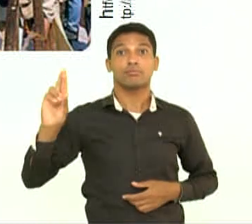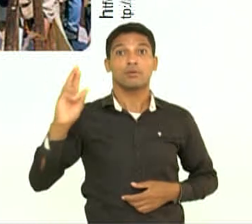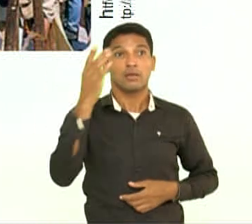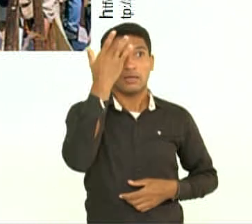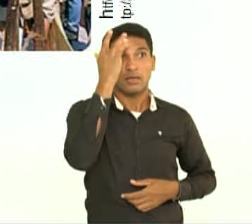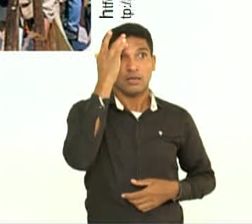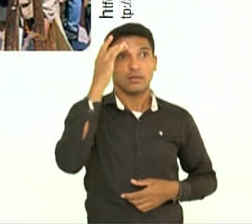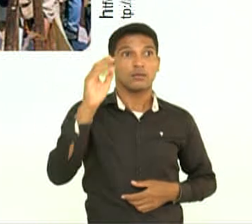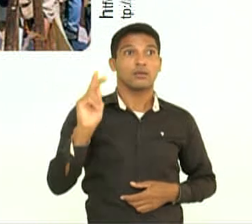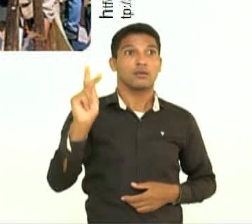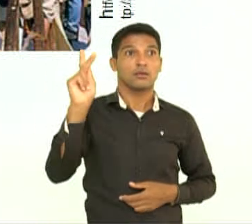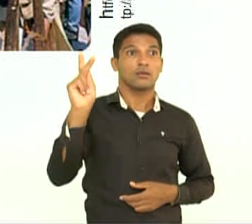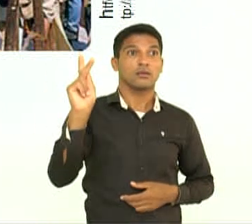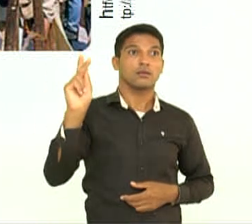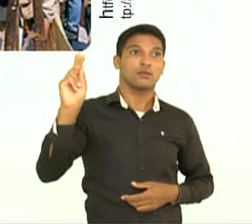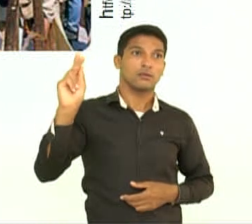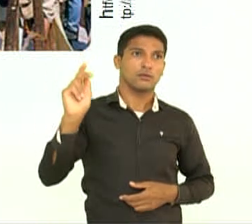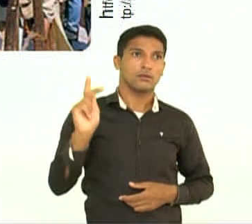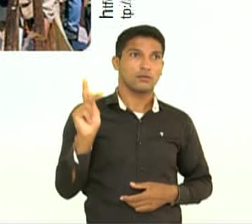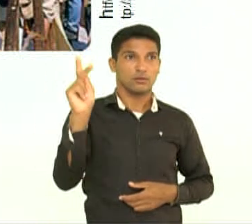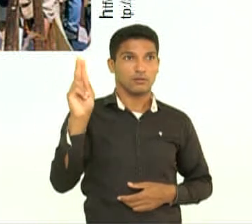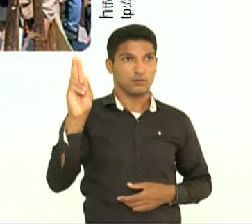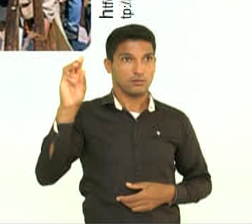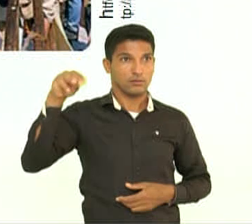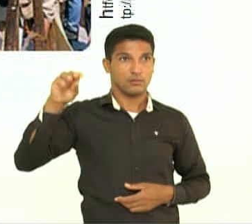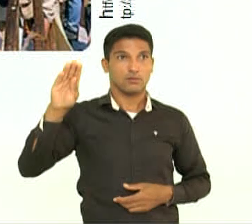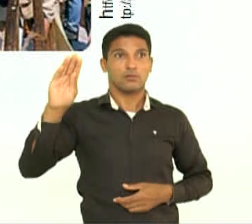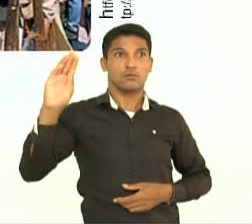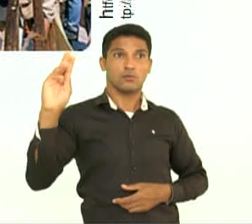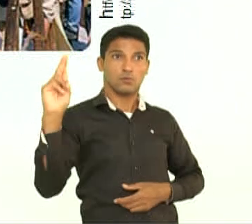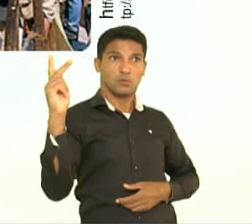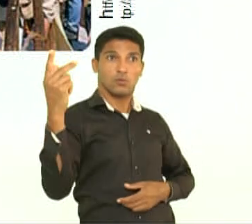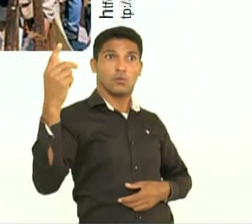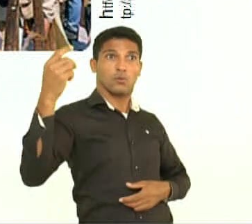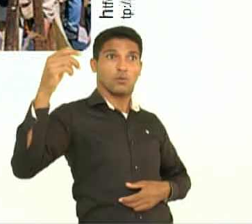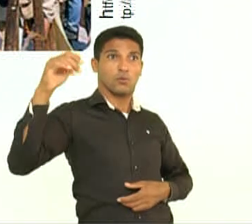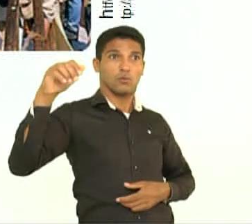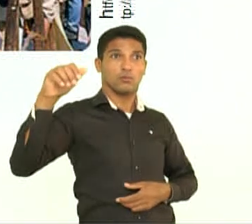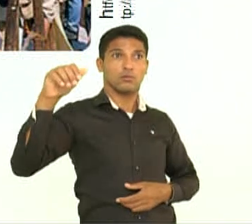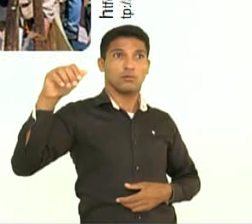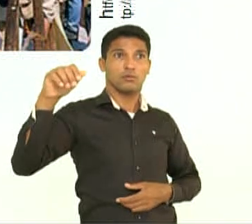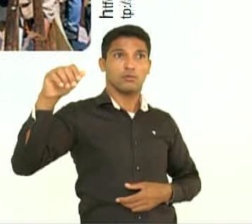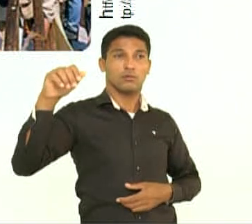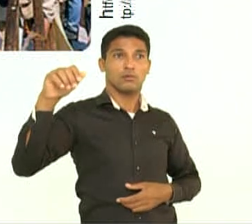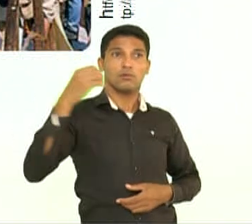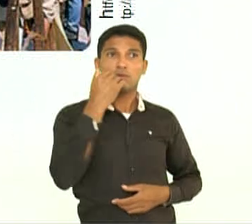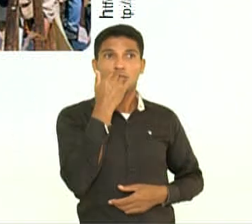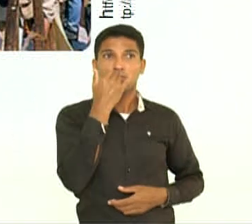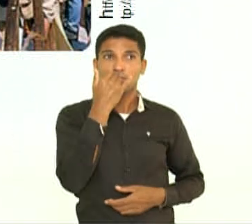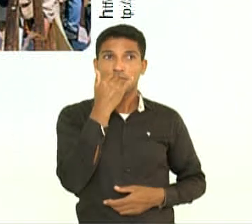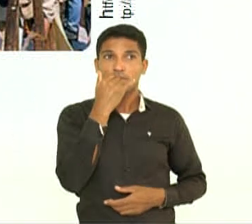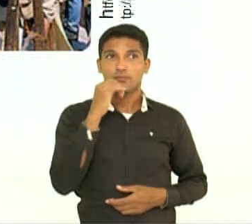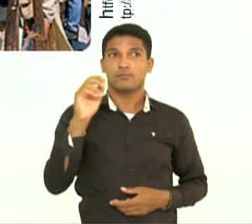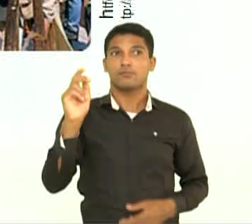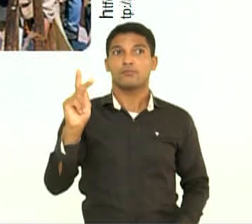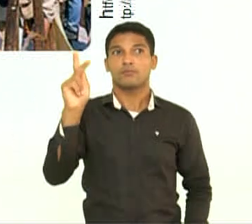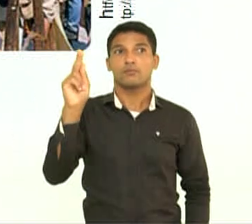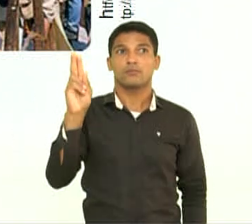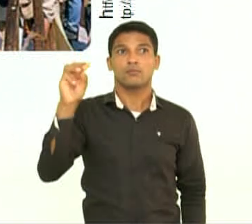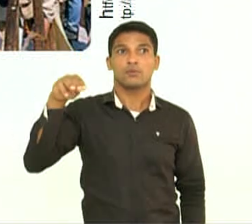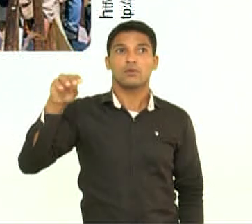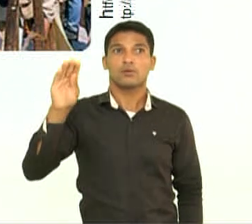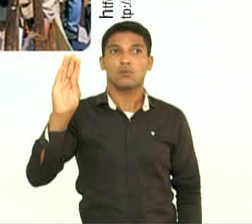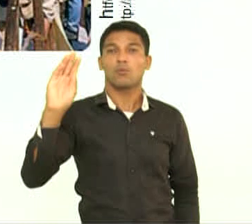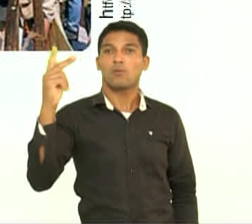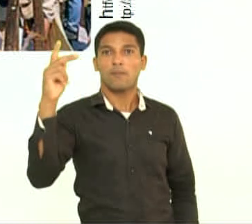indiana, o Kumbh Mela, e é a maior festa do mundo. Aqui nessa foto dá para perceber como é uma festa colorida, inclusive